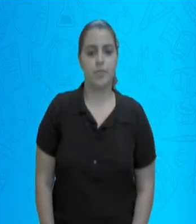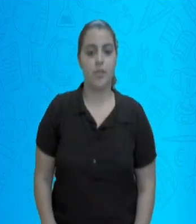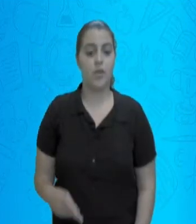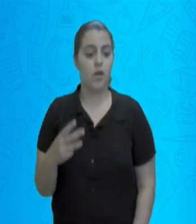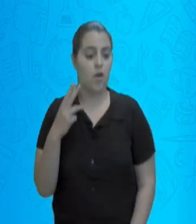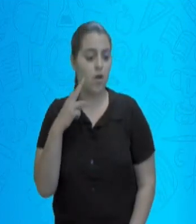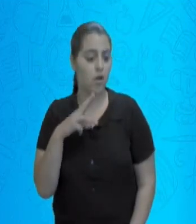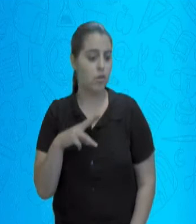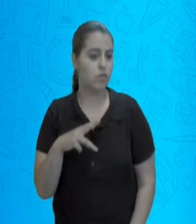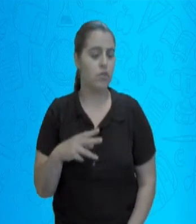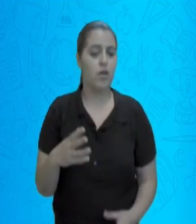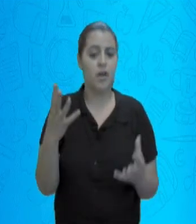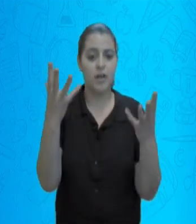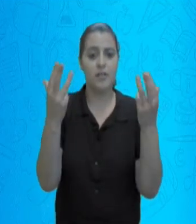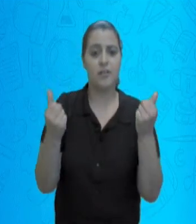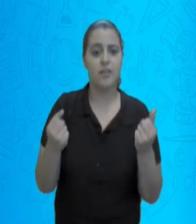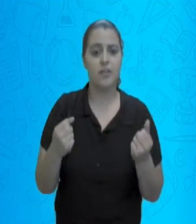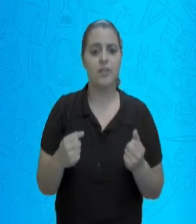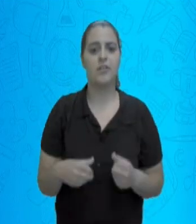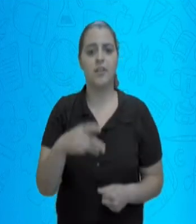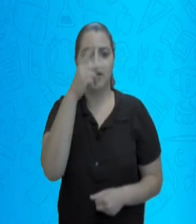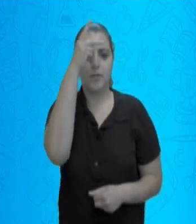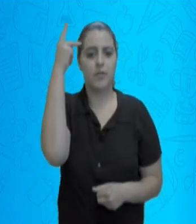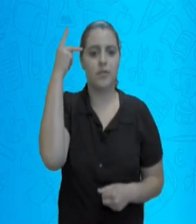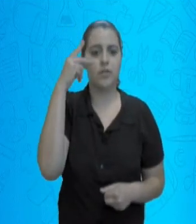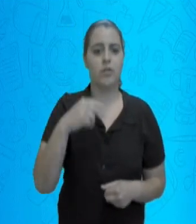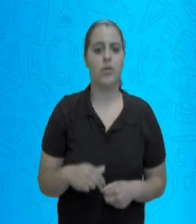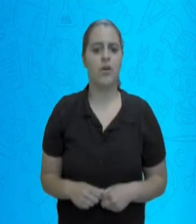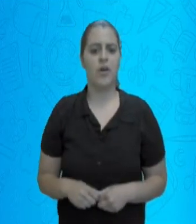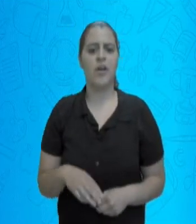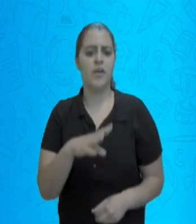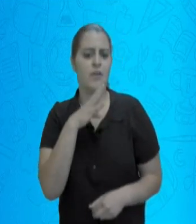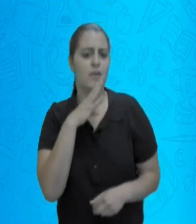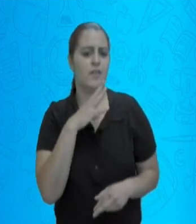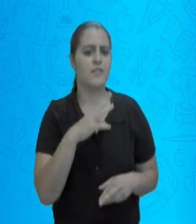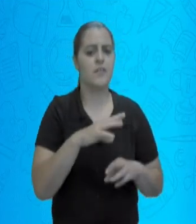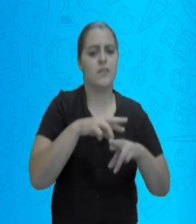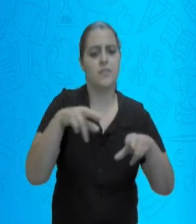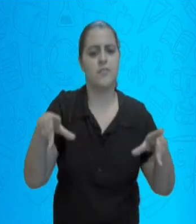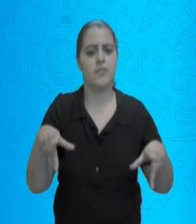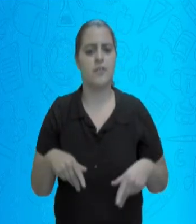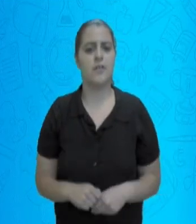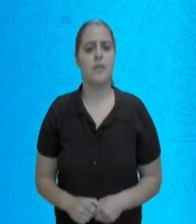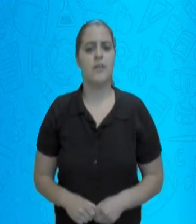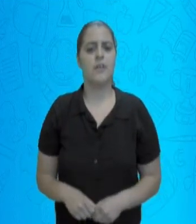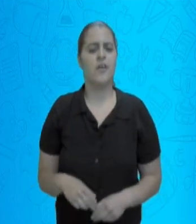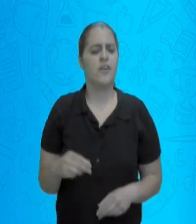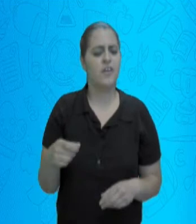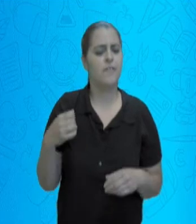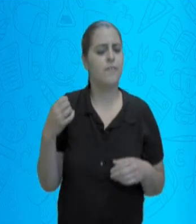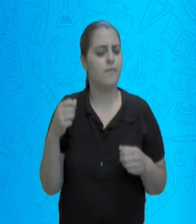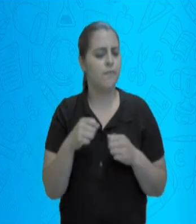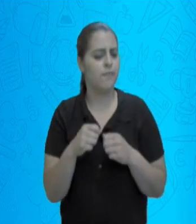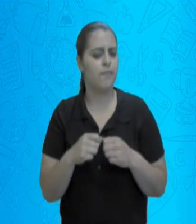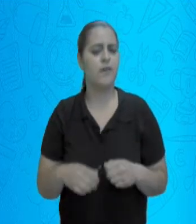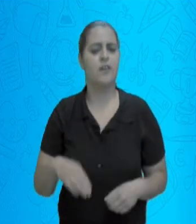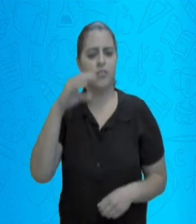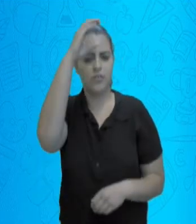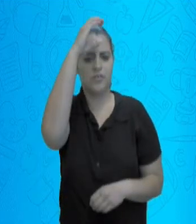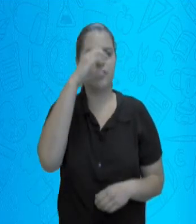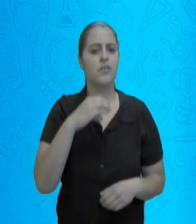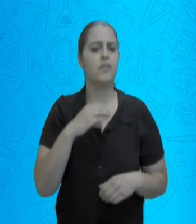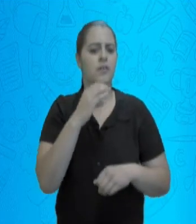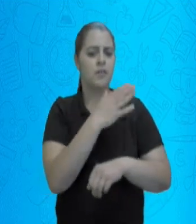olha só, aceitar o outro e reconhecer as diferenças é o que nos torna um cidadão